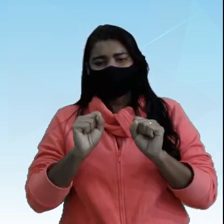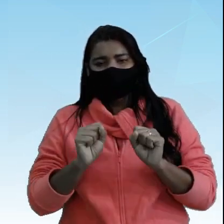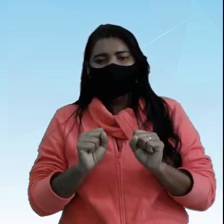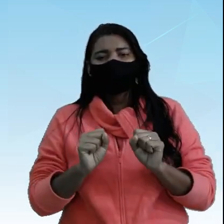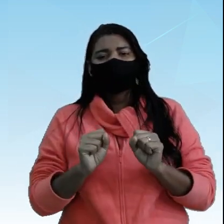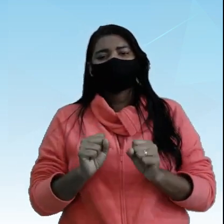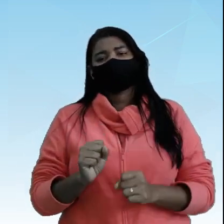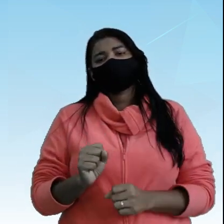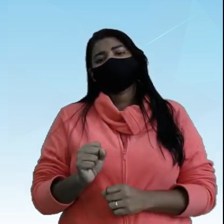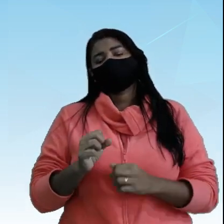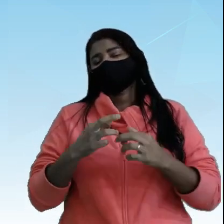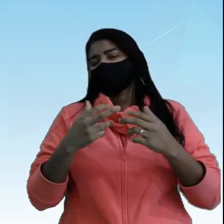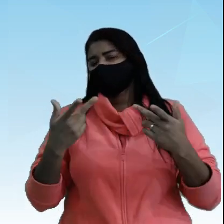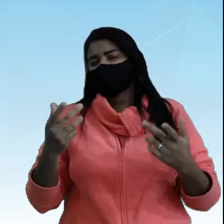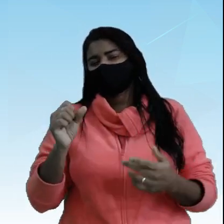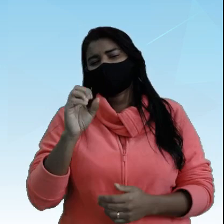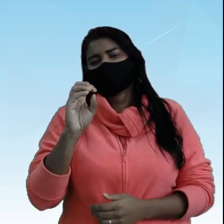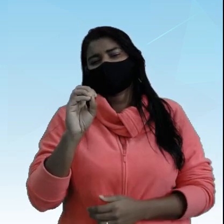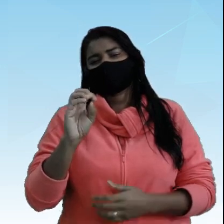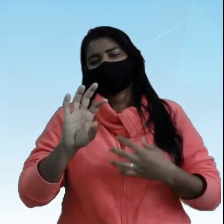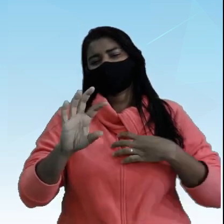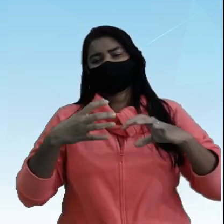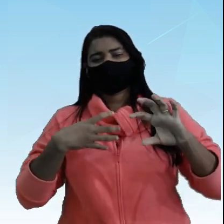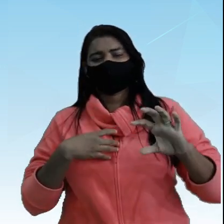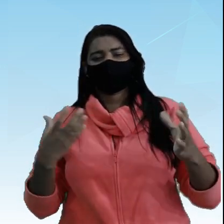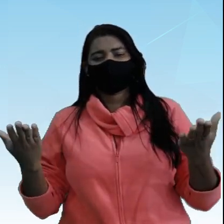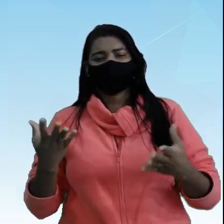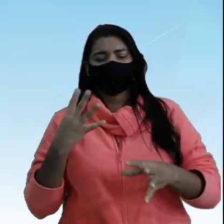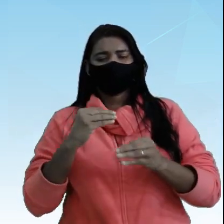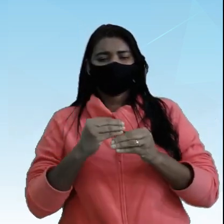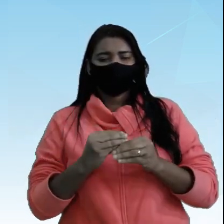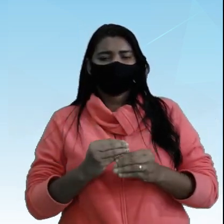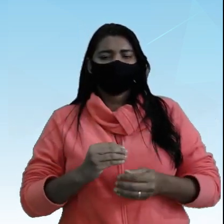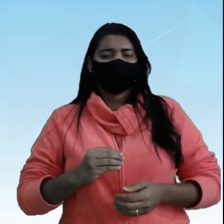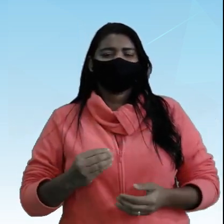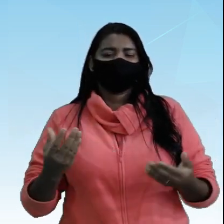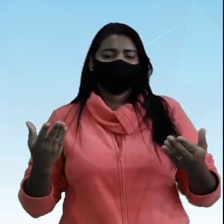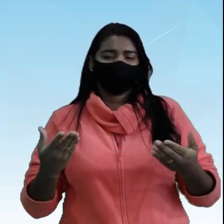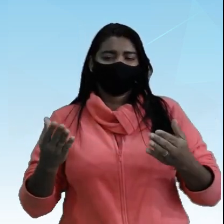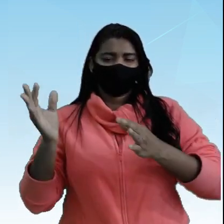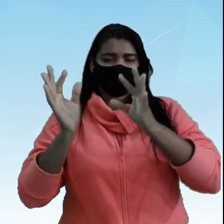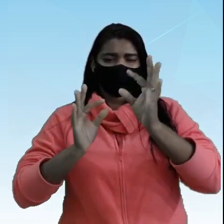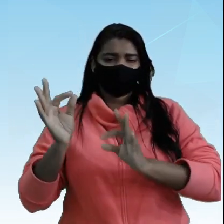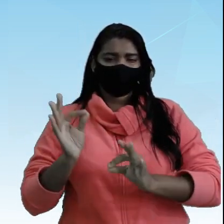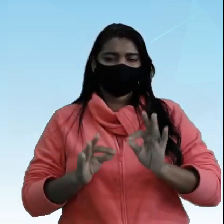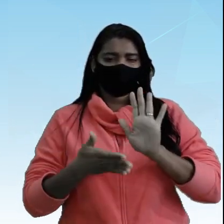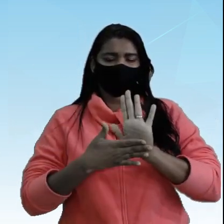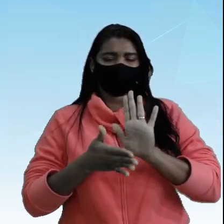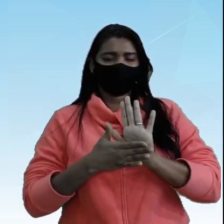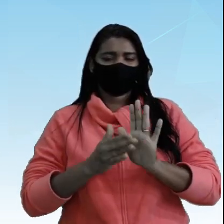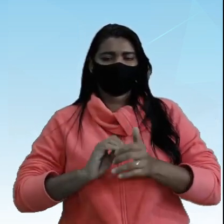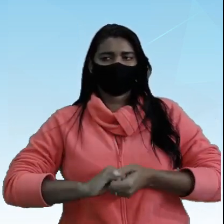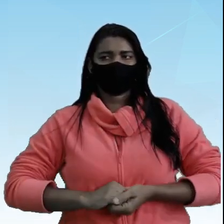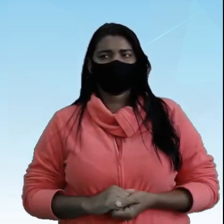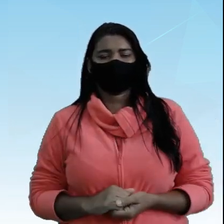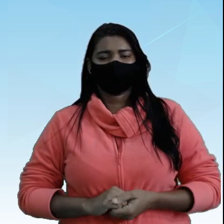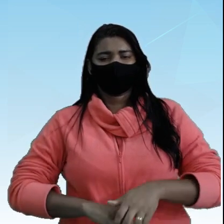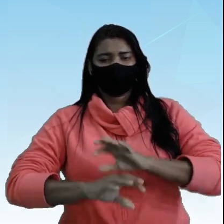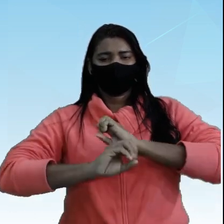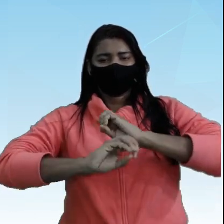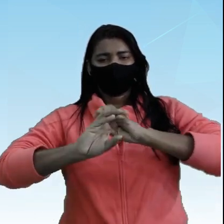de sonoridade, certo? Então, até agora, o que é que nós estamos aqui hoje nos propondo? A